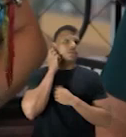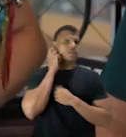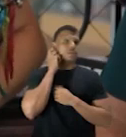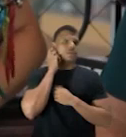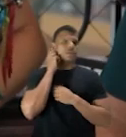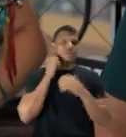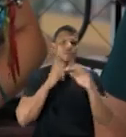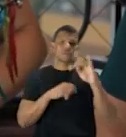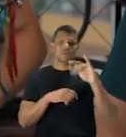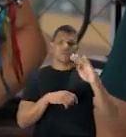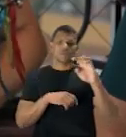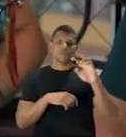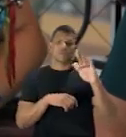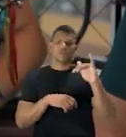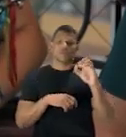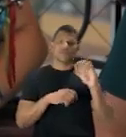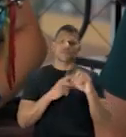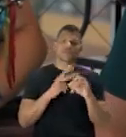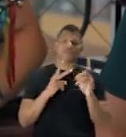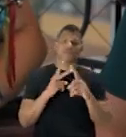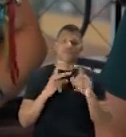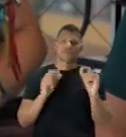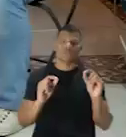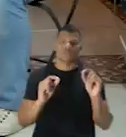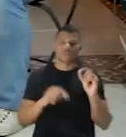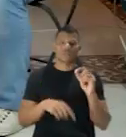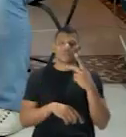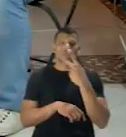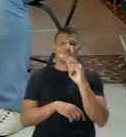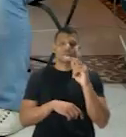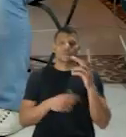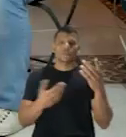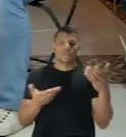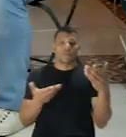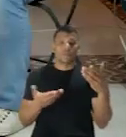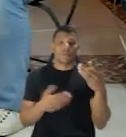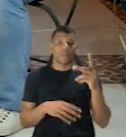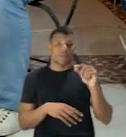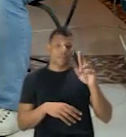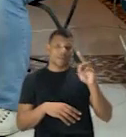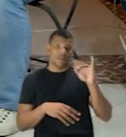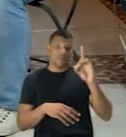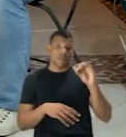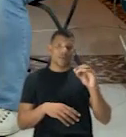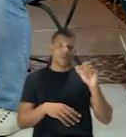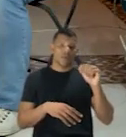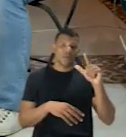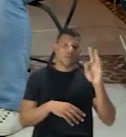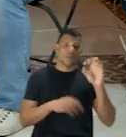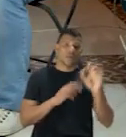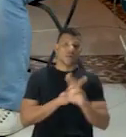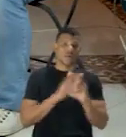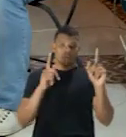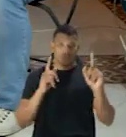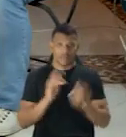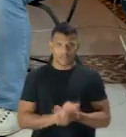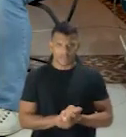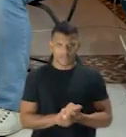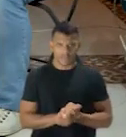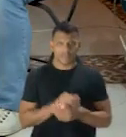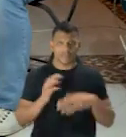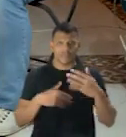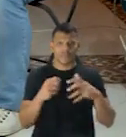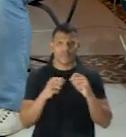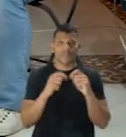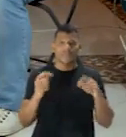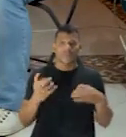Gaspar, da Brazuca, ele, Antônio Adolfo, ele agora faz partido alto. Tu é esquisito, Dido. Tu me arruma uns negócios. Daqui a pouco tu vai querer